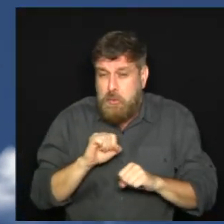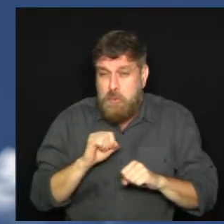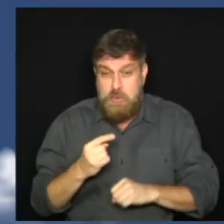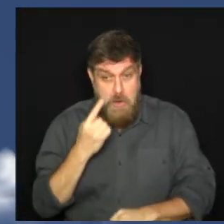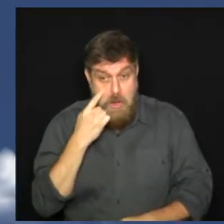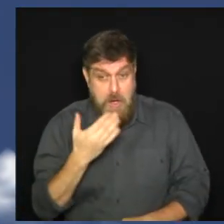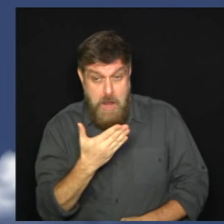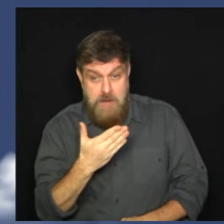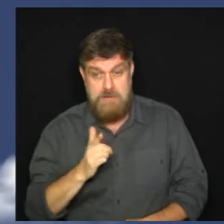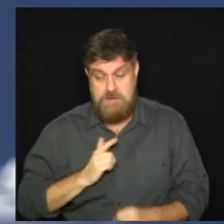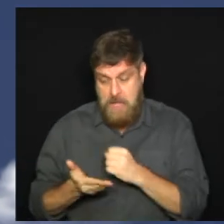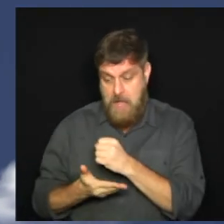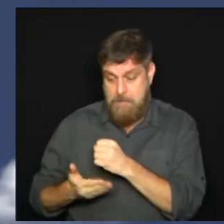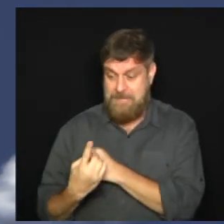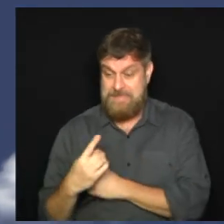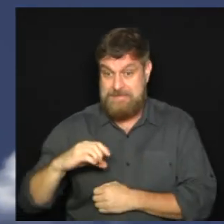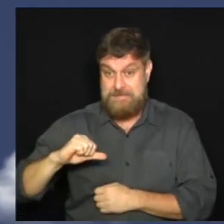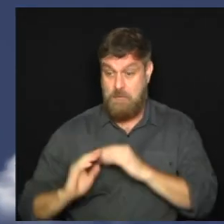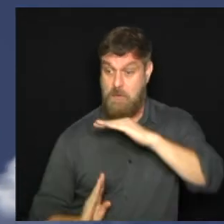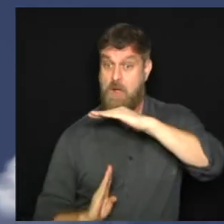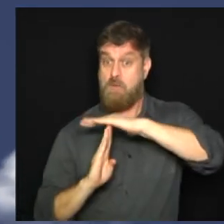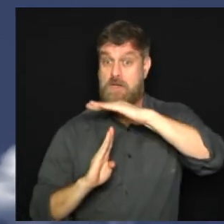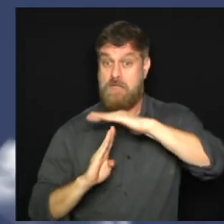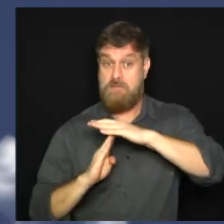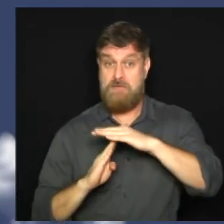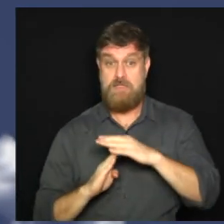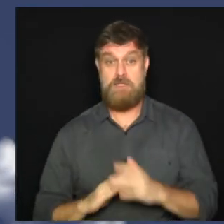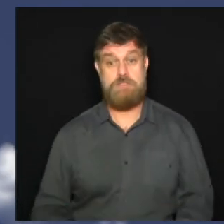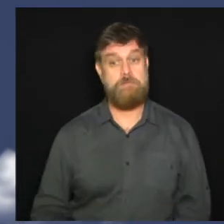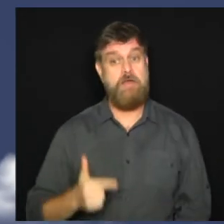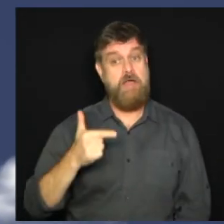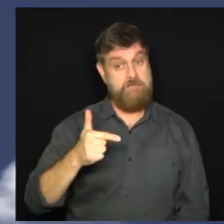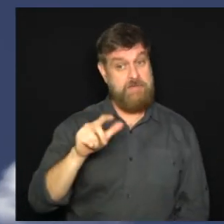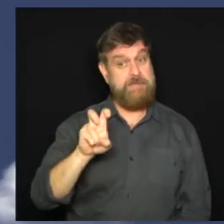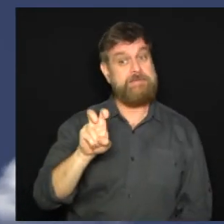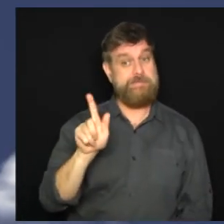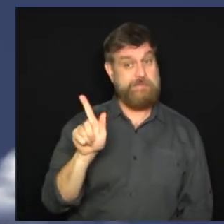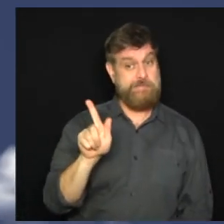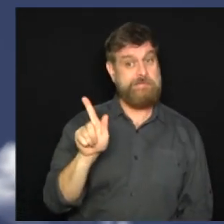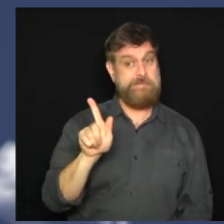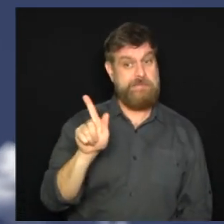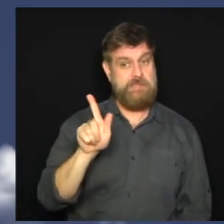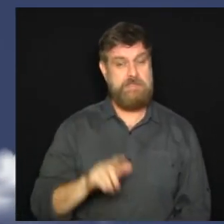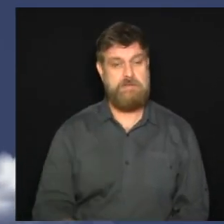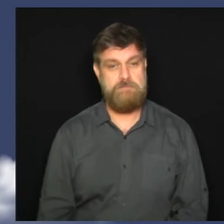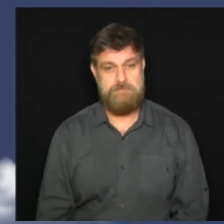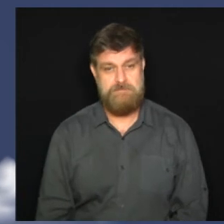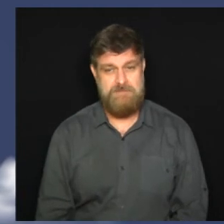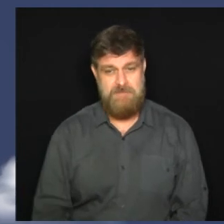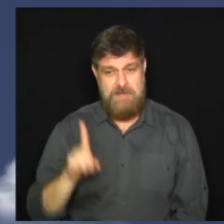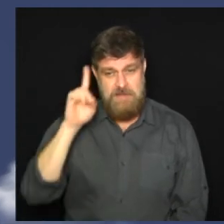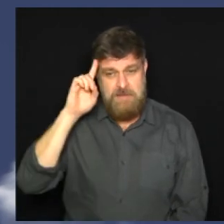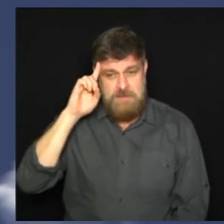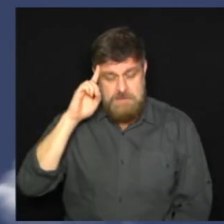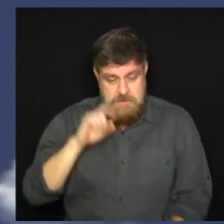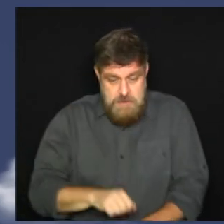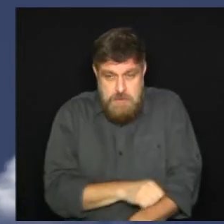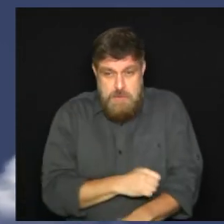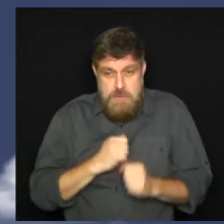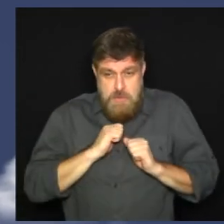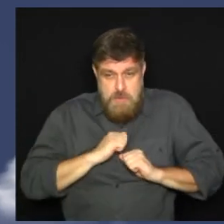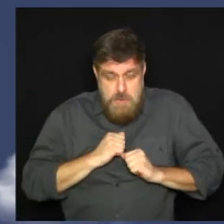né? Para amanhã, quinta-feira, o panorama segue o mesmo, viu? Tempo fechado, fica nublado e com chuva. Amanhã